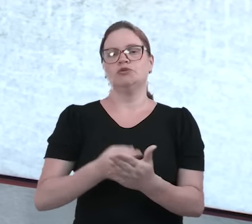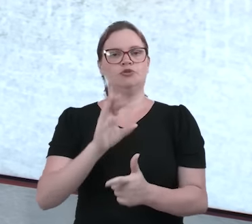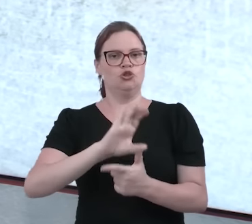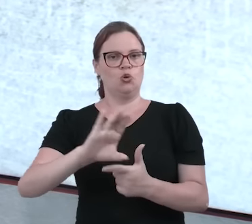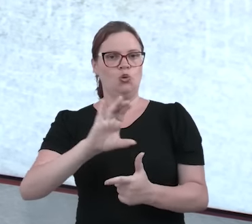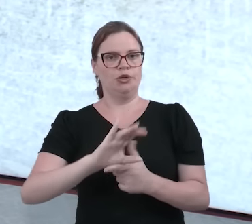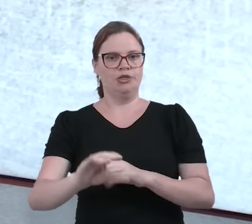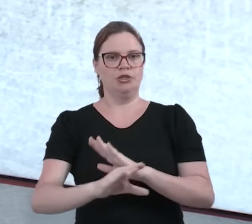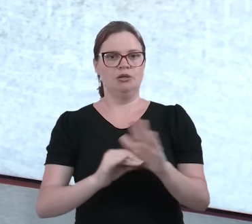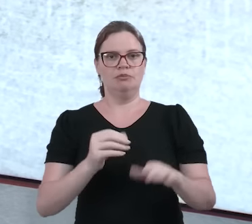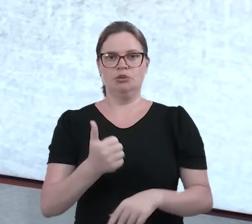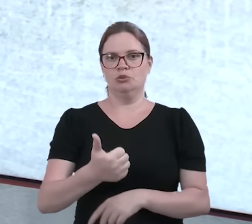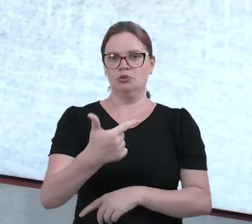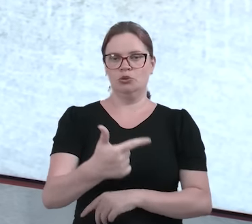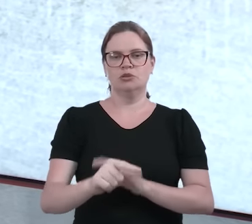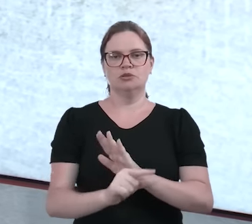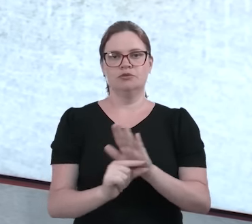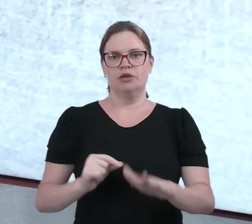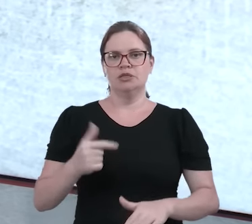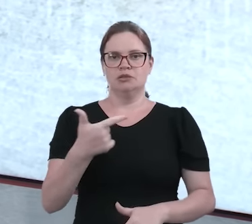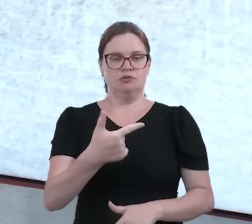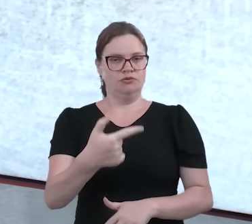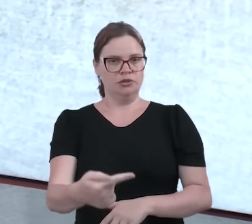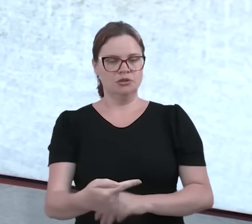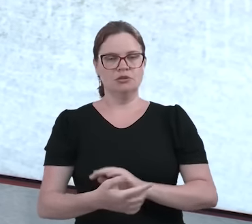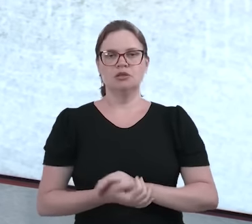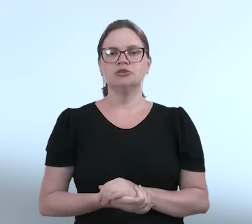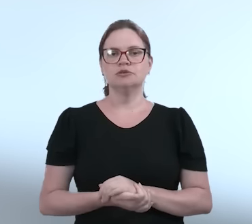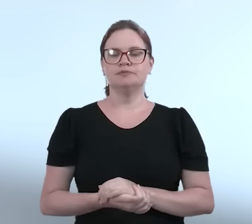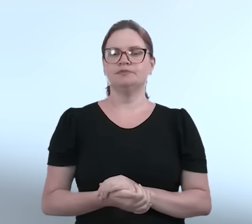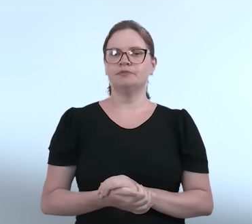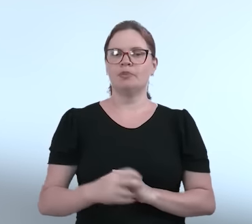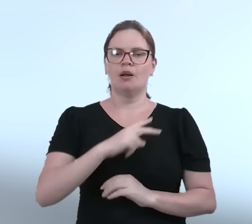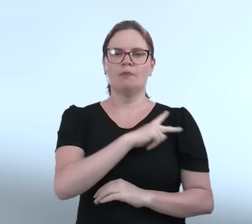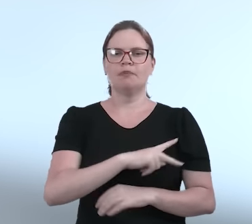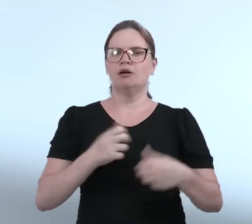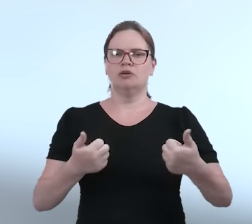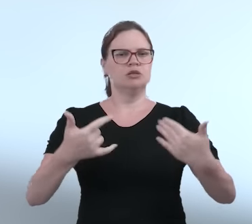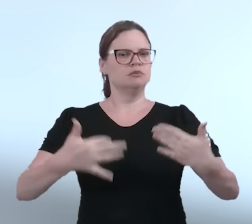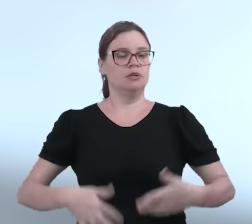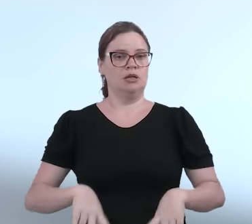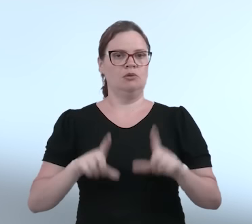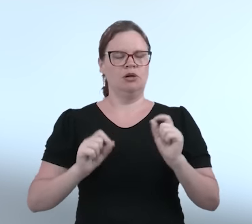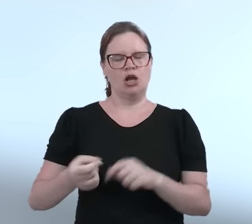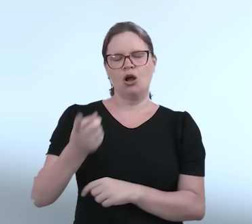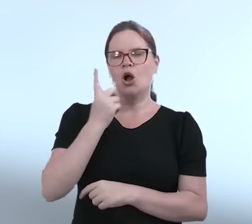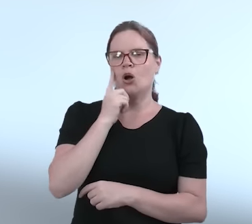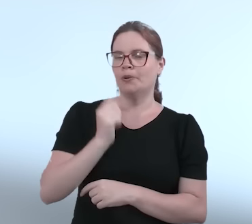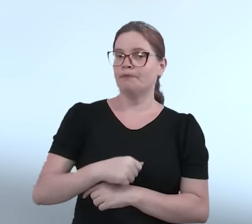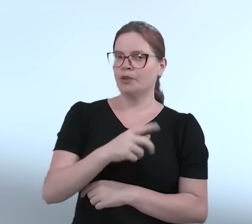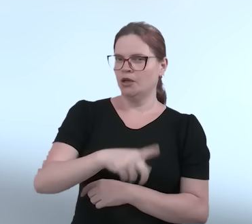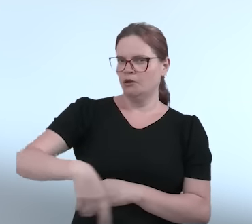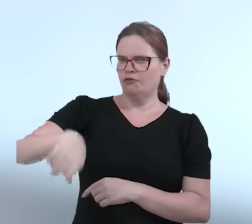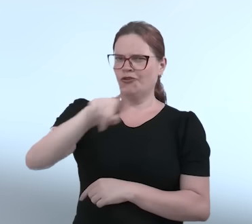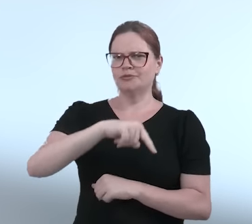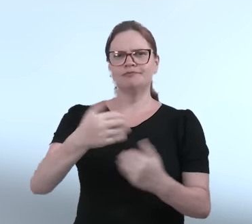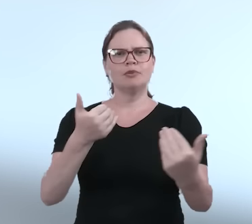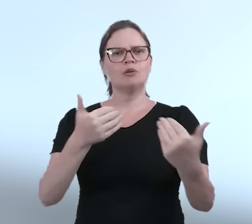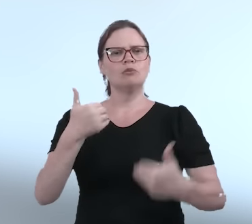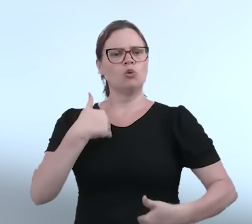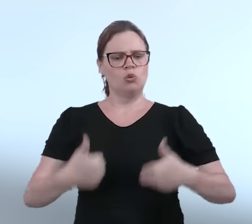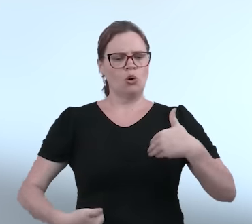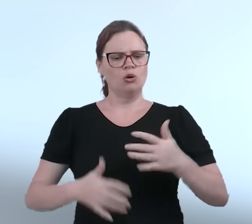12, no versículo 27. O apóstolo Paulo escreve dizendo assim: ora, vós sois corpo de